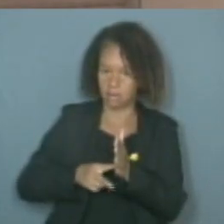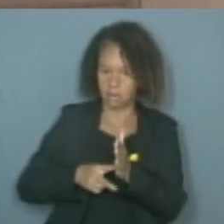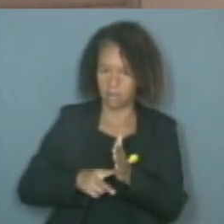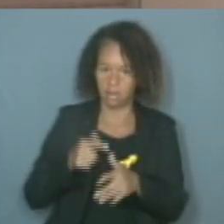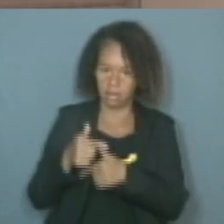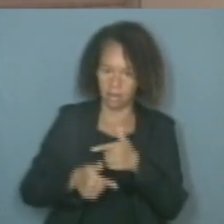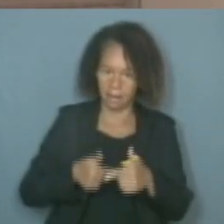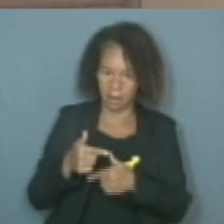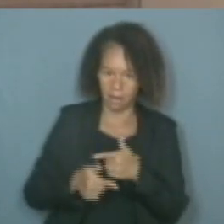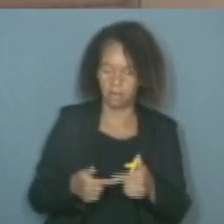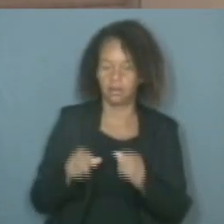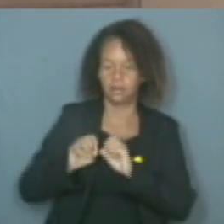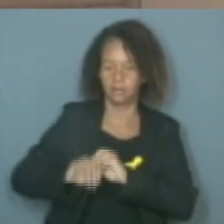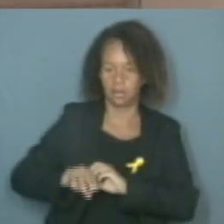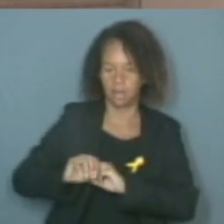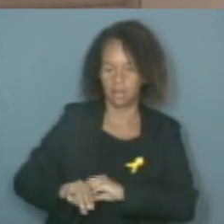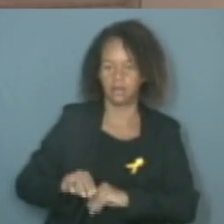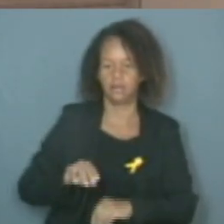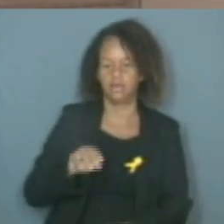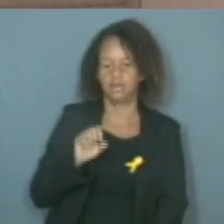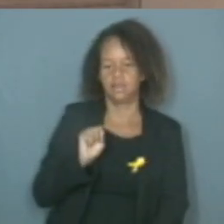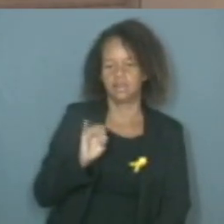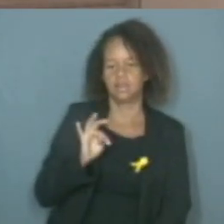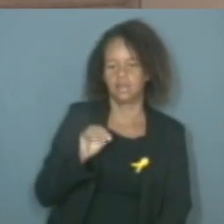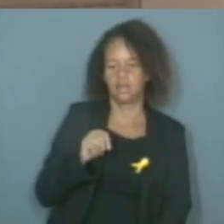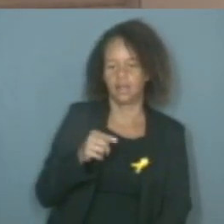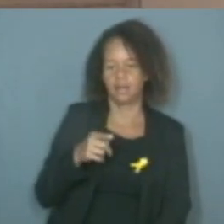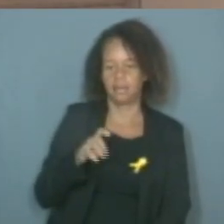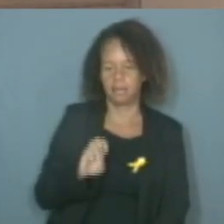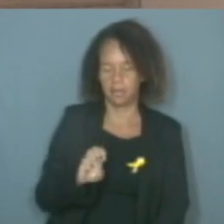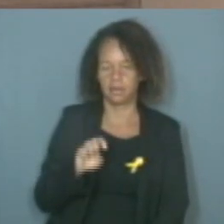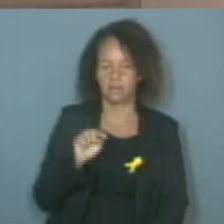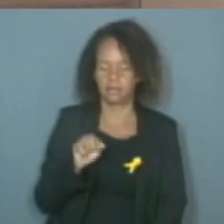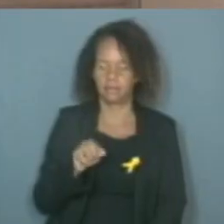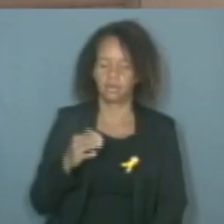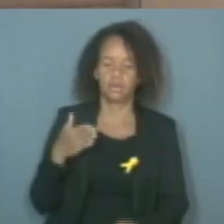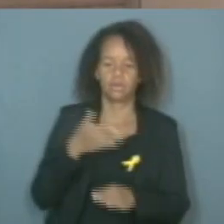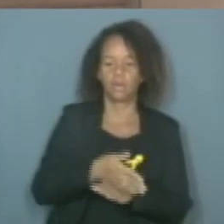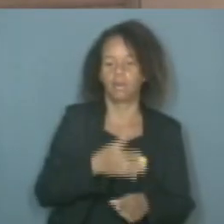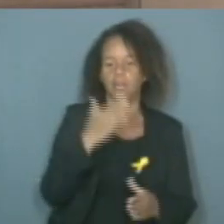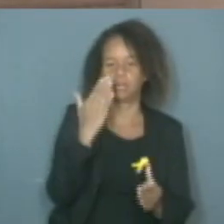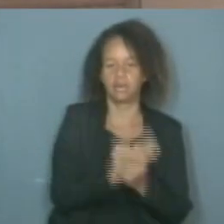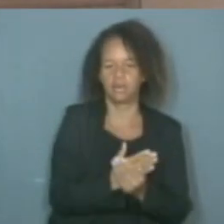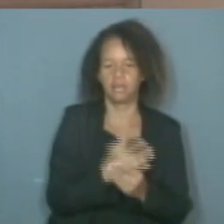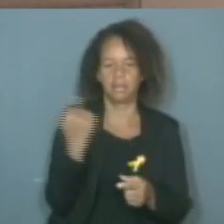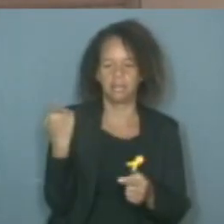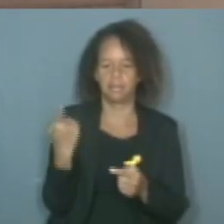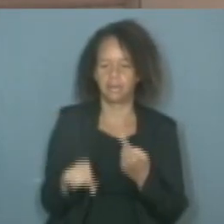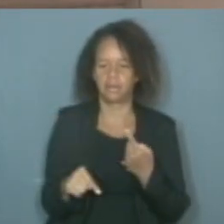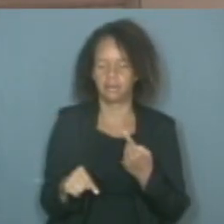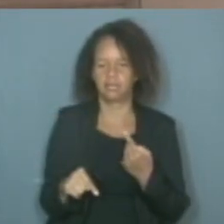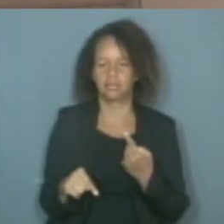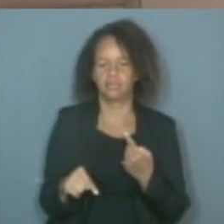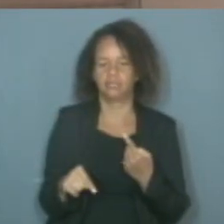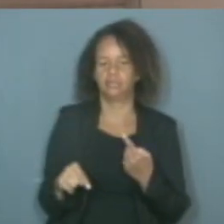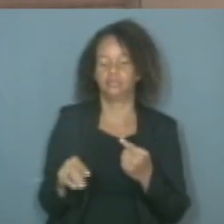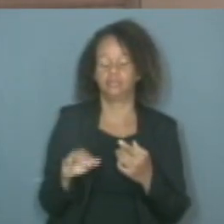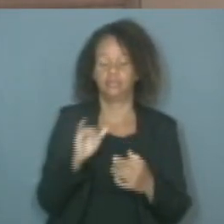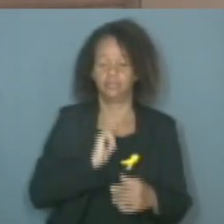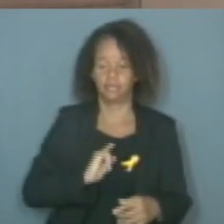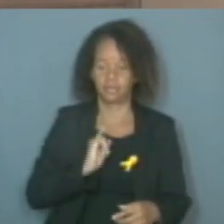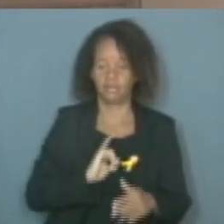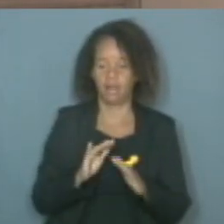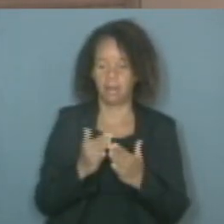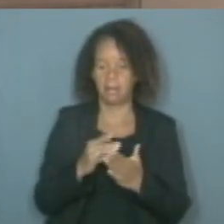dos Trabalhadores de Educação, o Sintep do Estado de Pernambuco, entrou com uma ação para proibir os intervalos